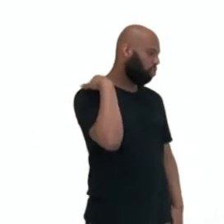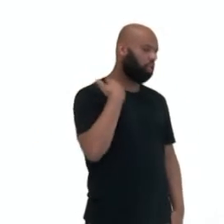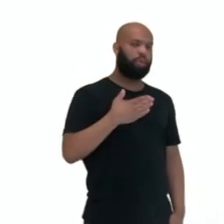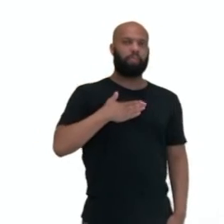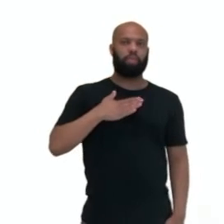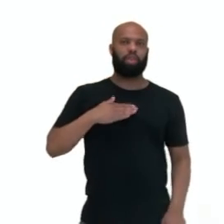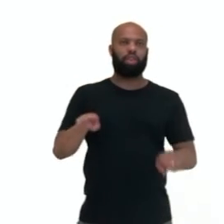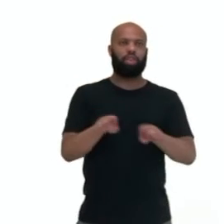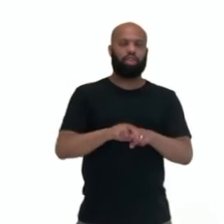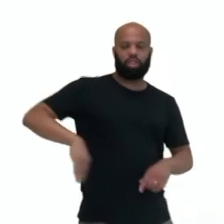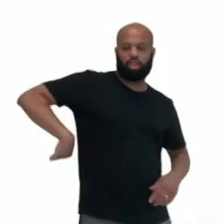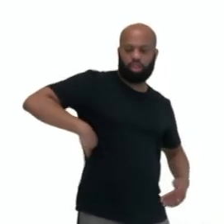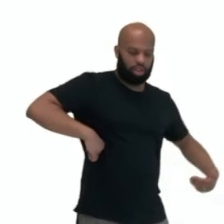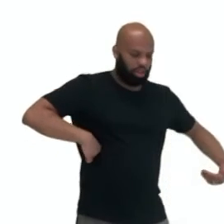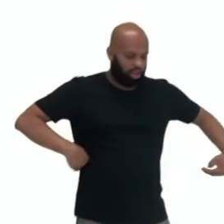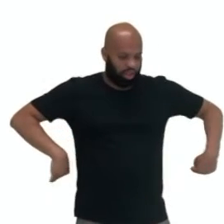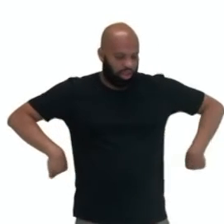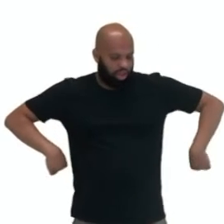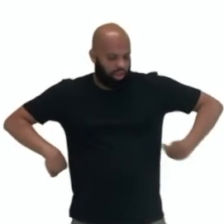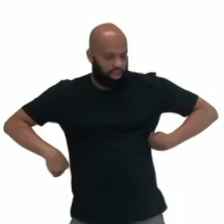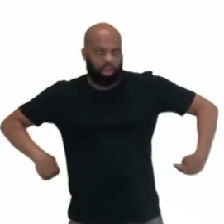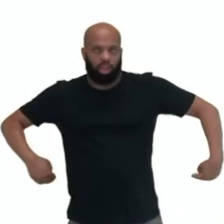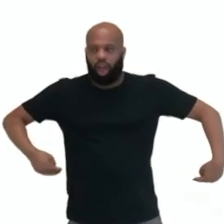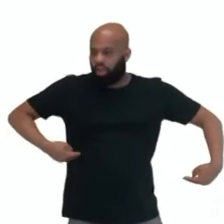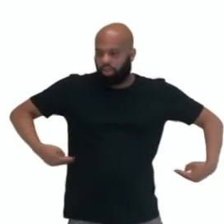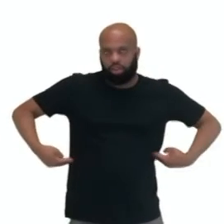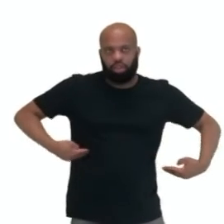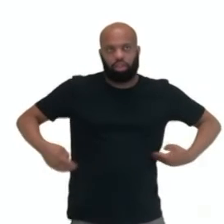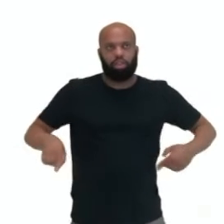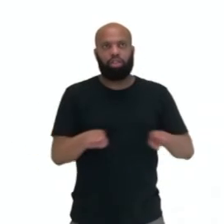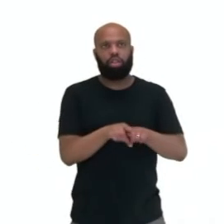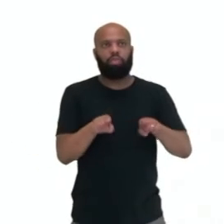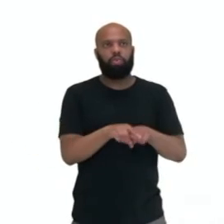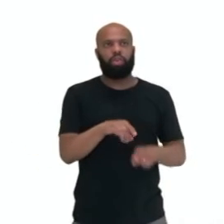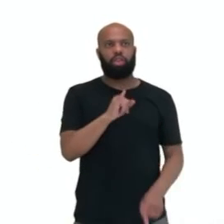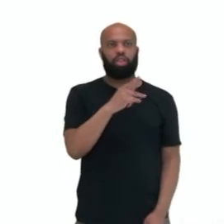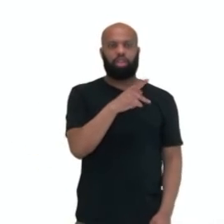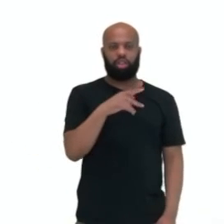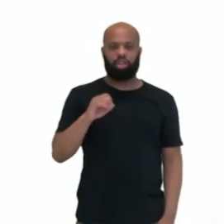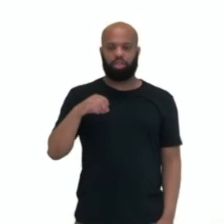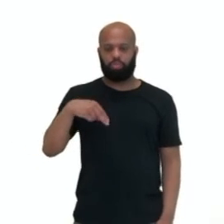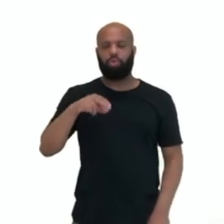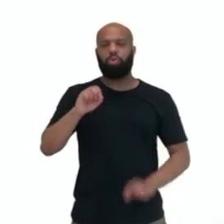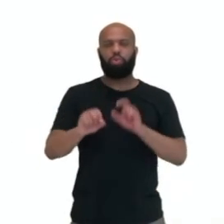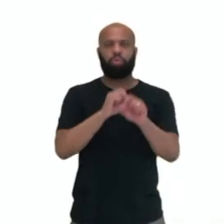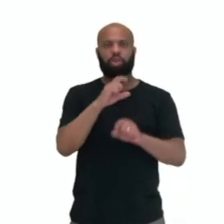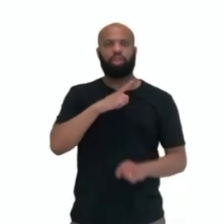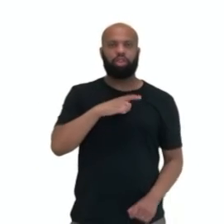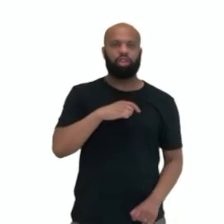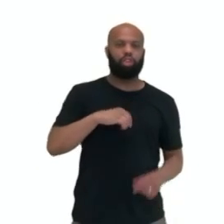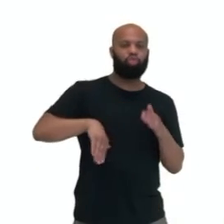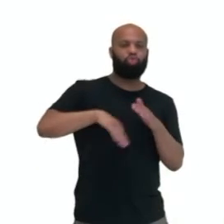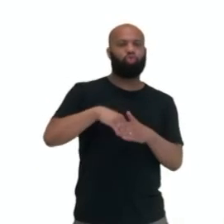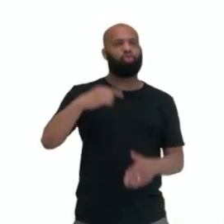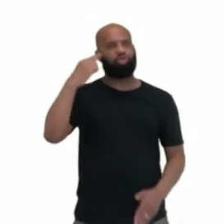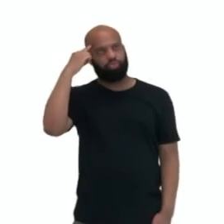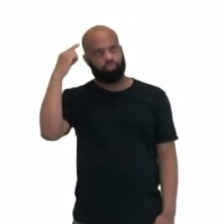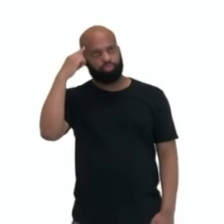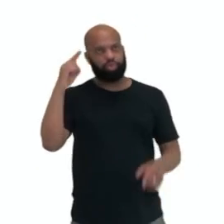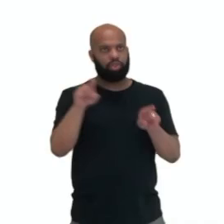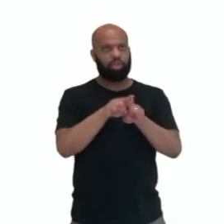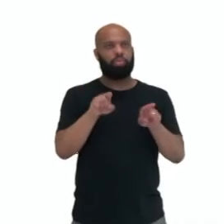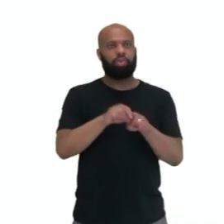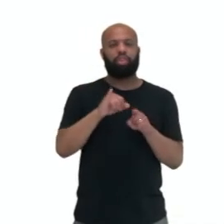laterais do tronco. E a gente tem o Ippon, que são 3 pontos, que é o chute na cabeça, nas laterais do pescoço, ou uma queda seguida de um